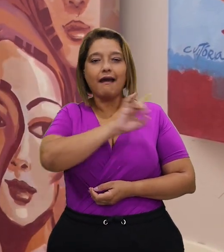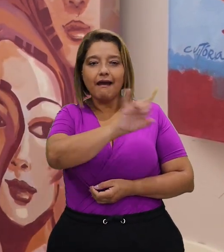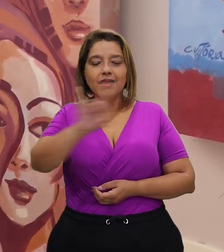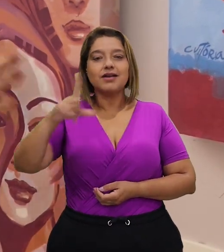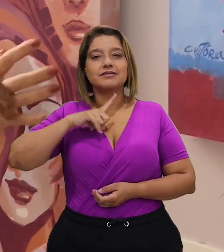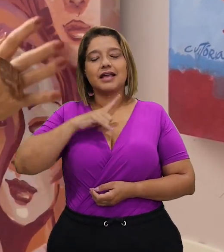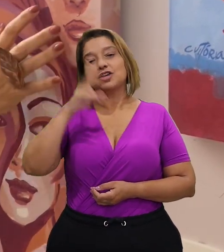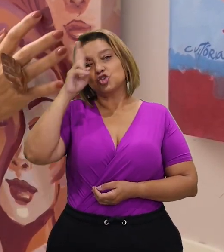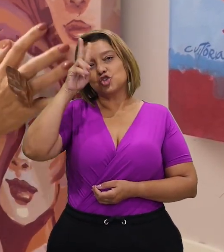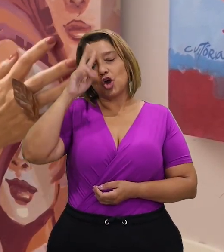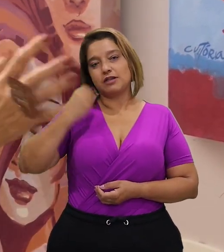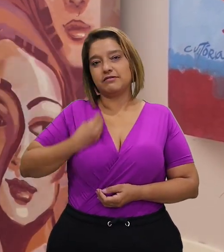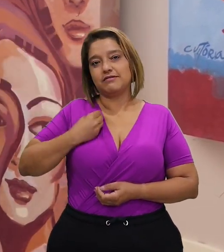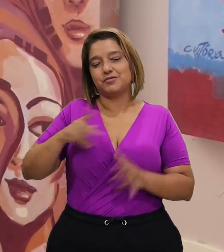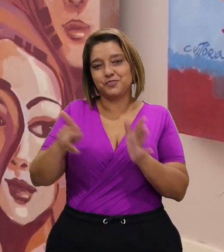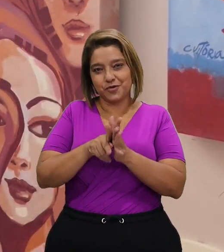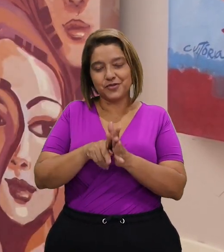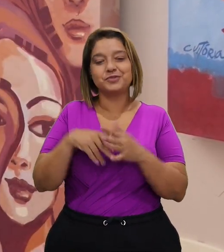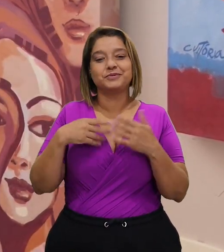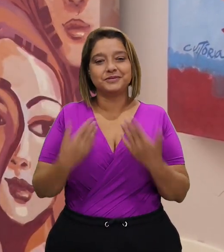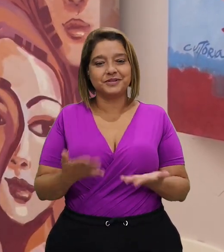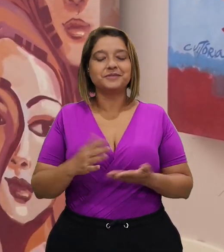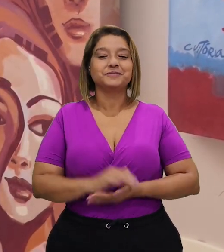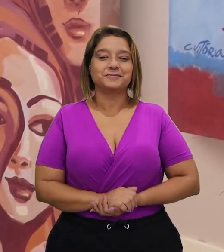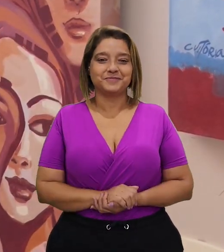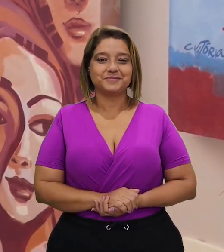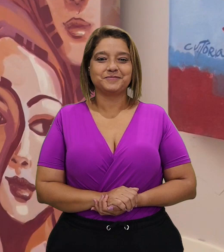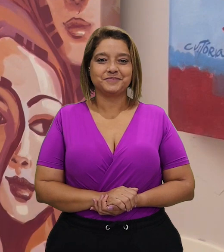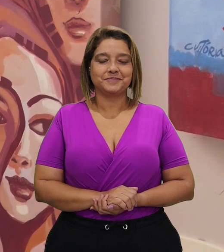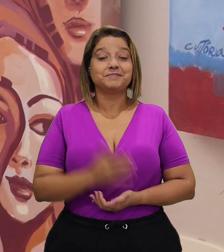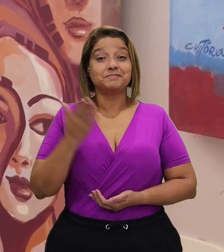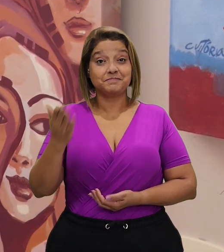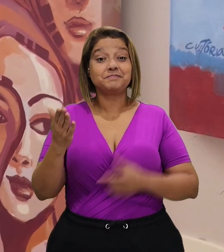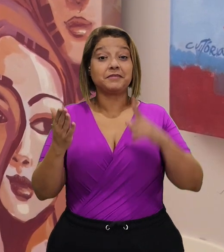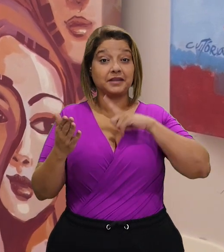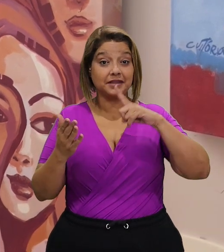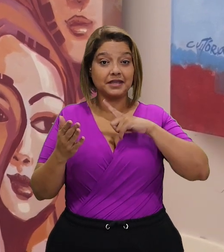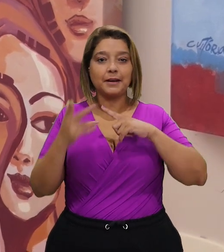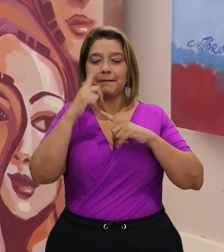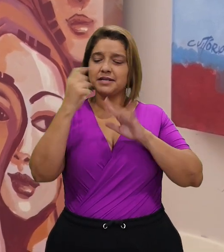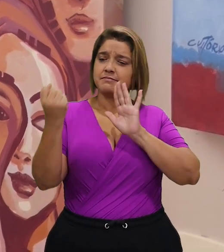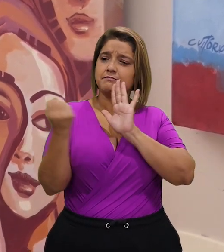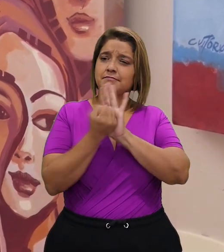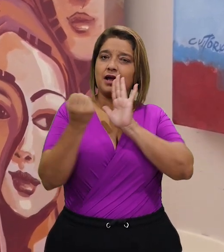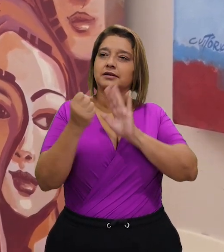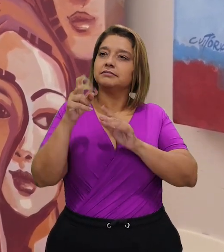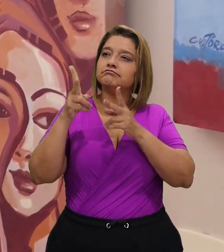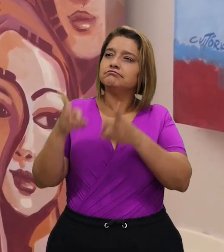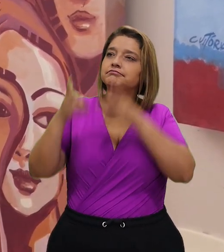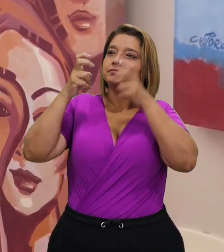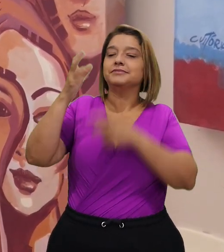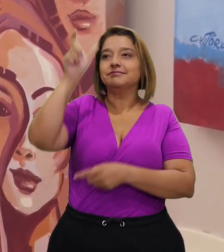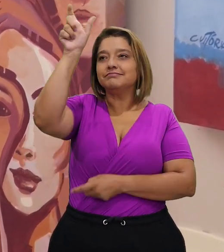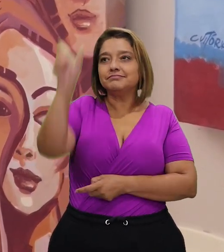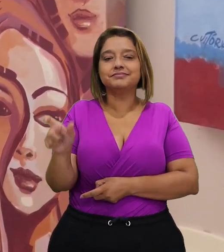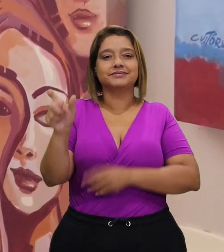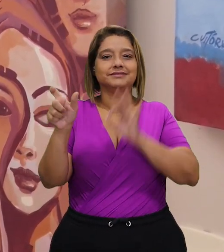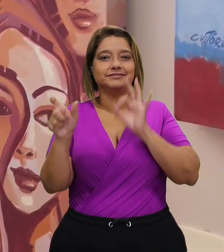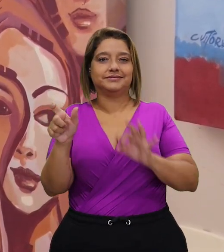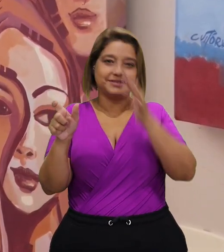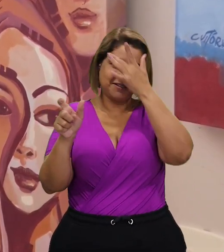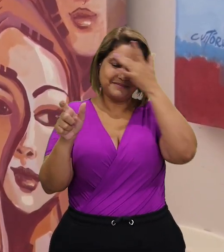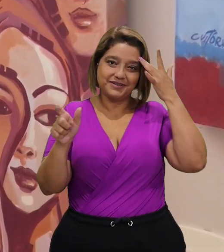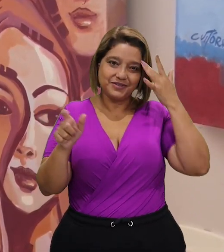são marcas, como que marcas, porque cada um tem sua própria marca, cada um carrega sua própria história,